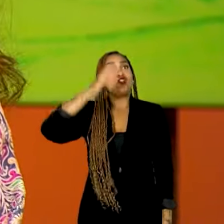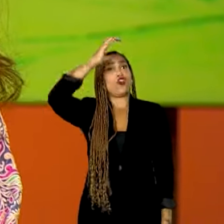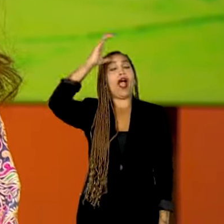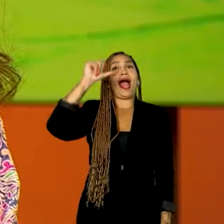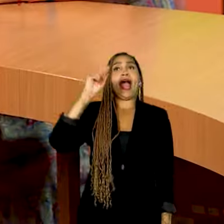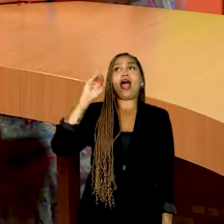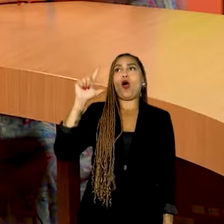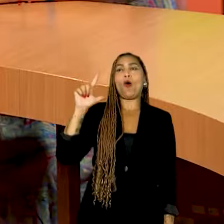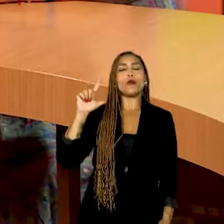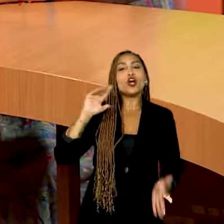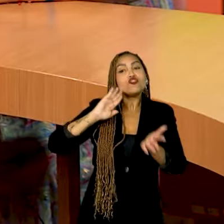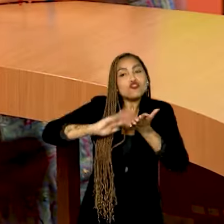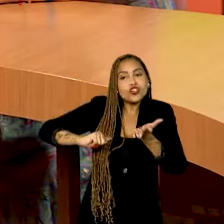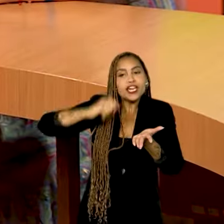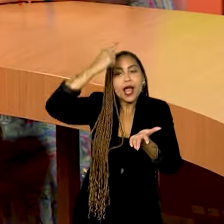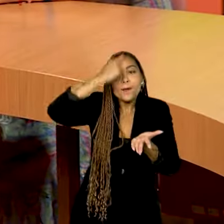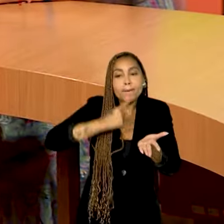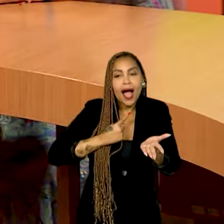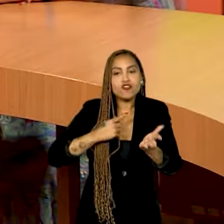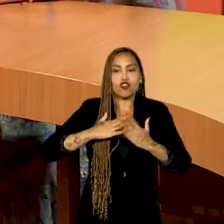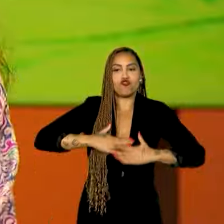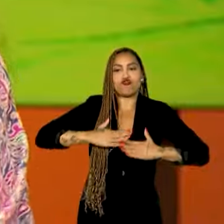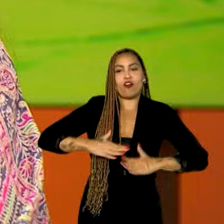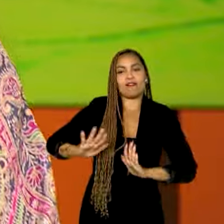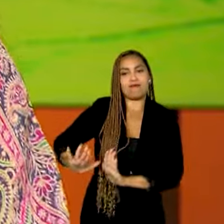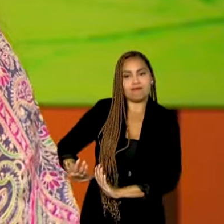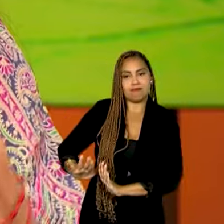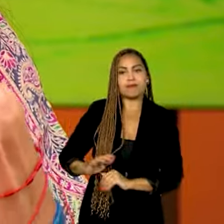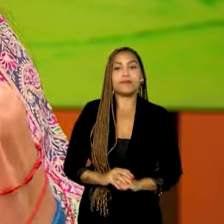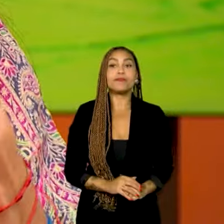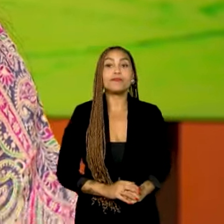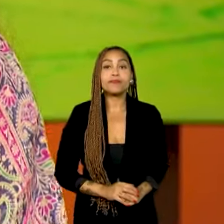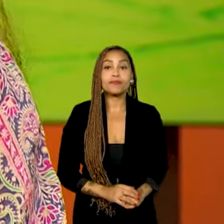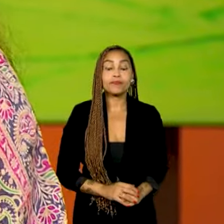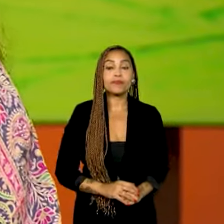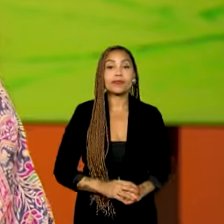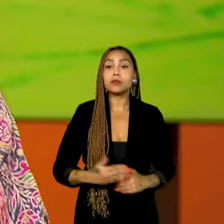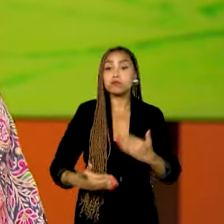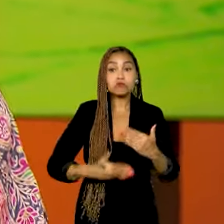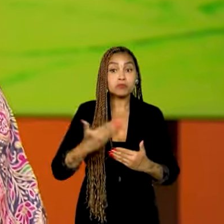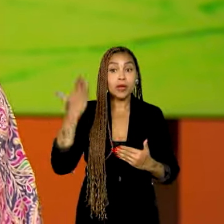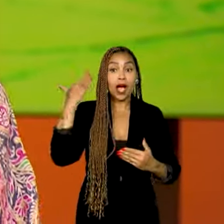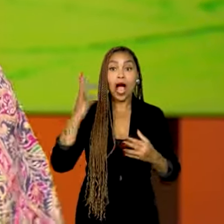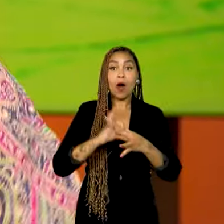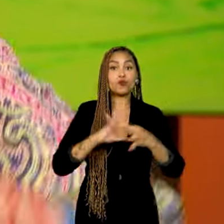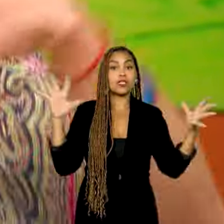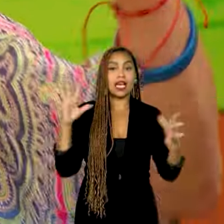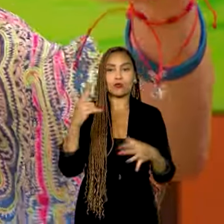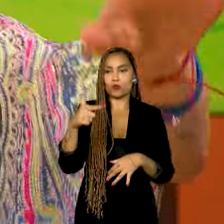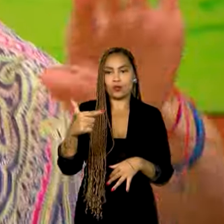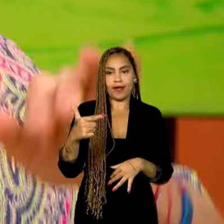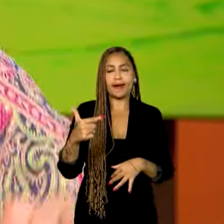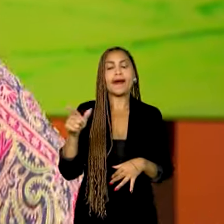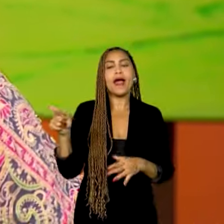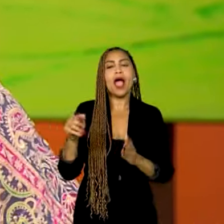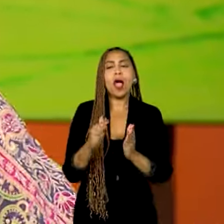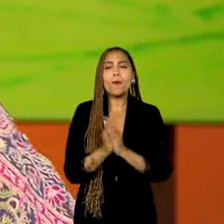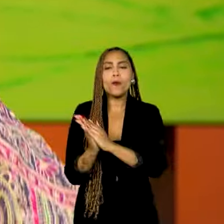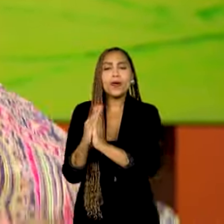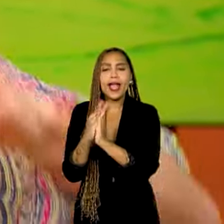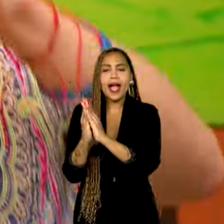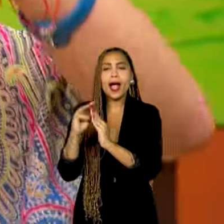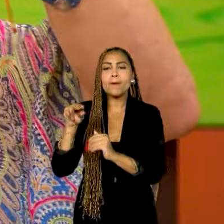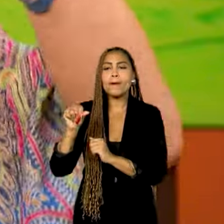claro, essa descansar a imagem. Fica, né? Descansar a imagem, como dizem. E a gente não tinha autorizado. Então tinha a boneca Maria, a